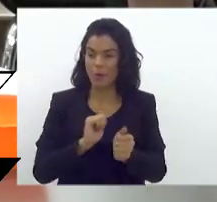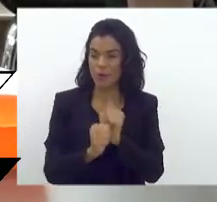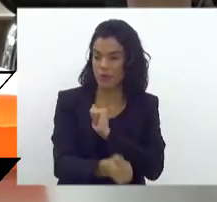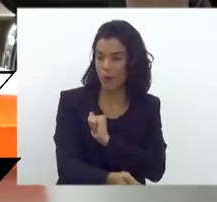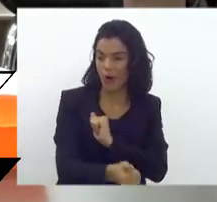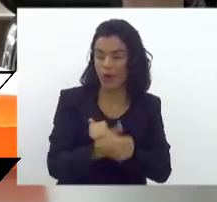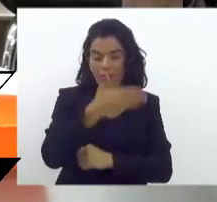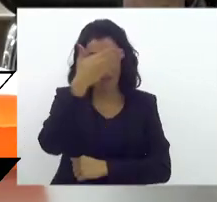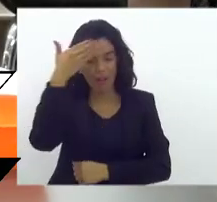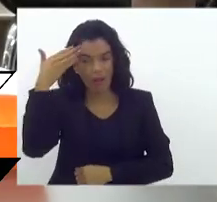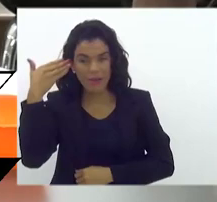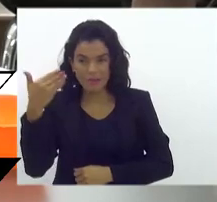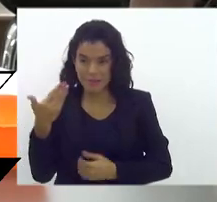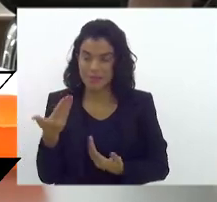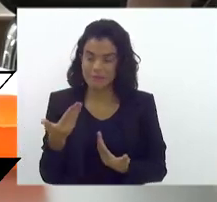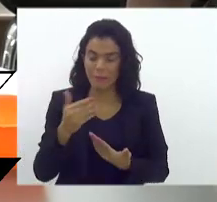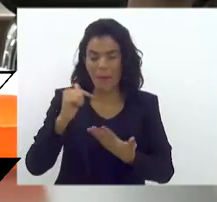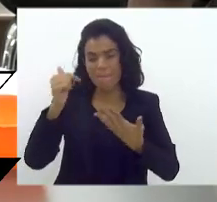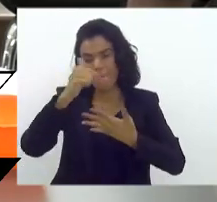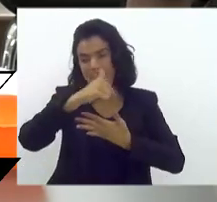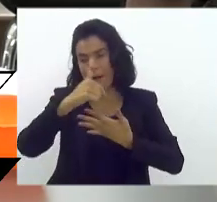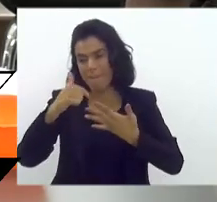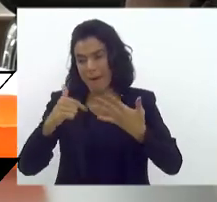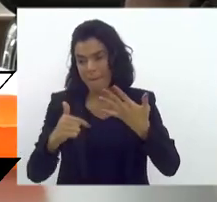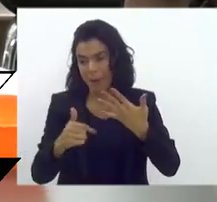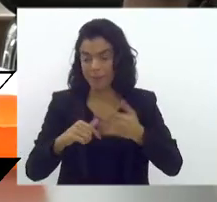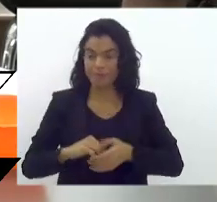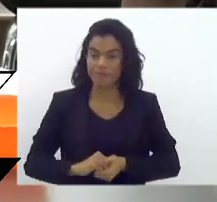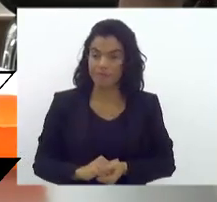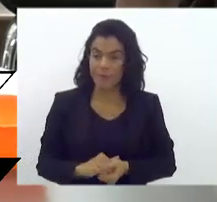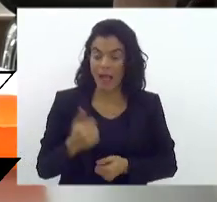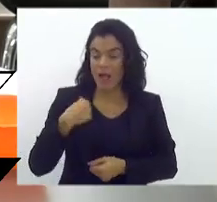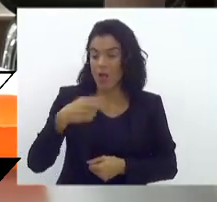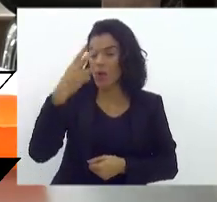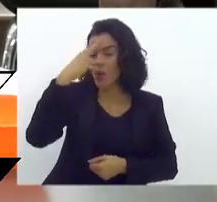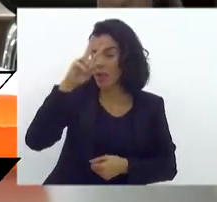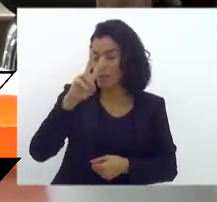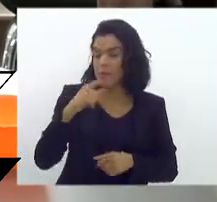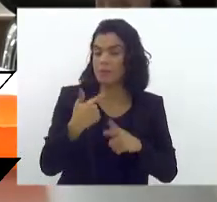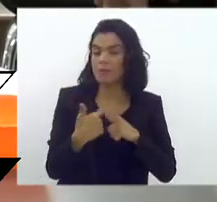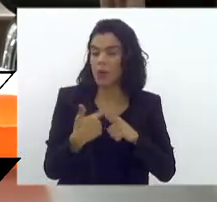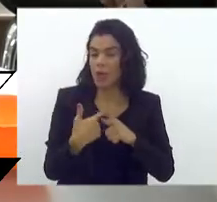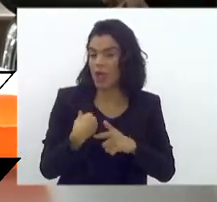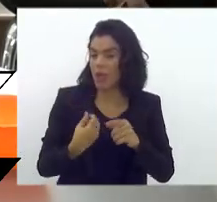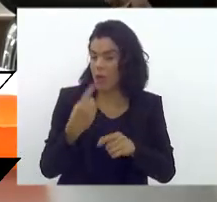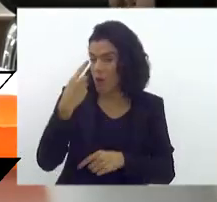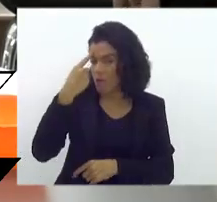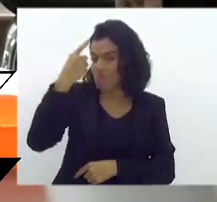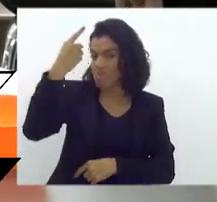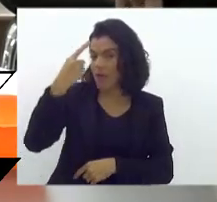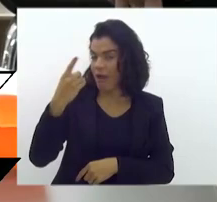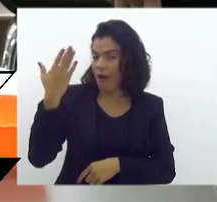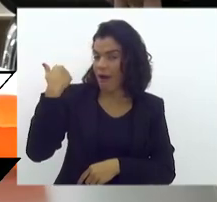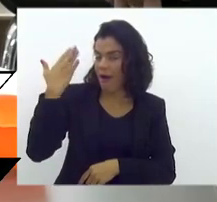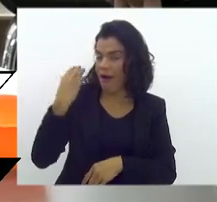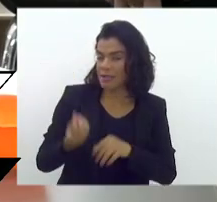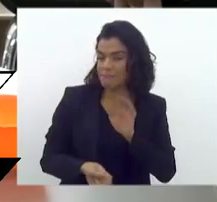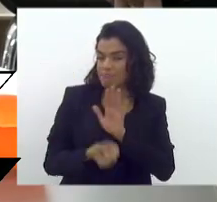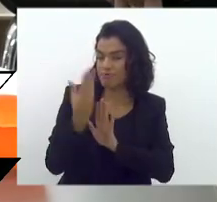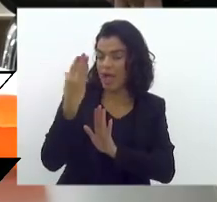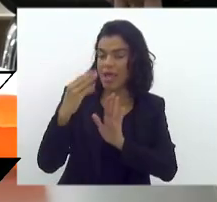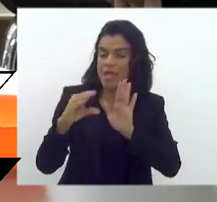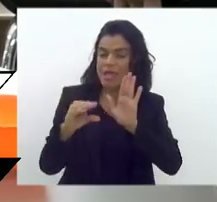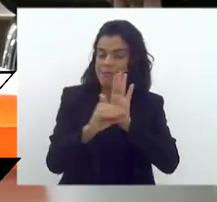esporte, lazer, etc., etc. Eu me lembrei porque eu fiz emendas a esse projeto. Eu